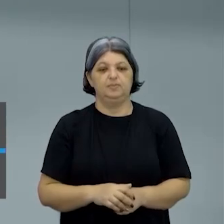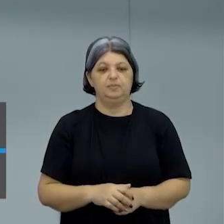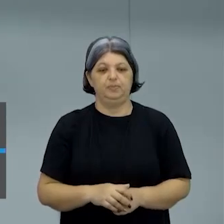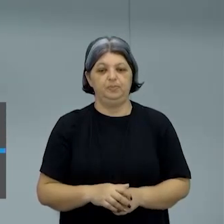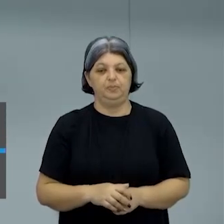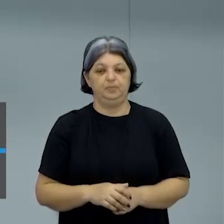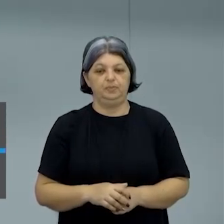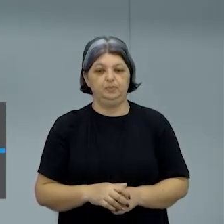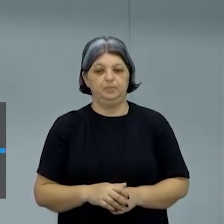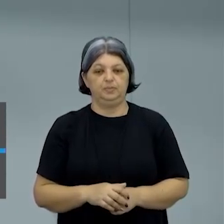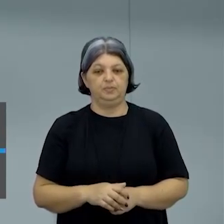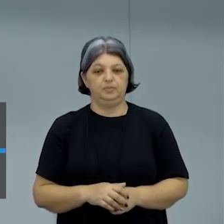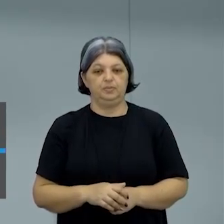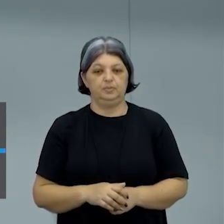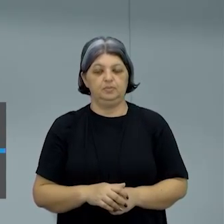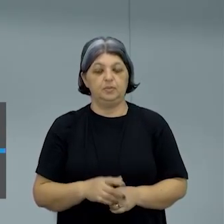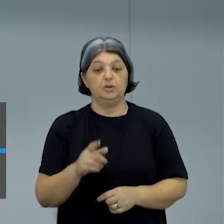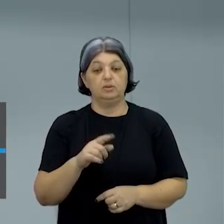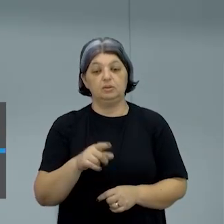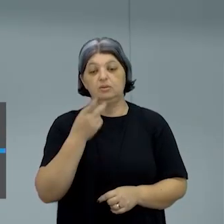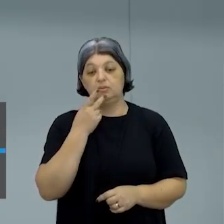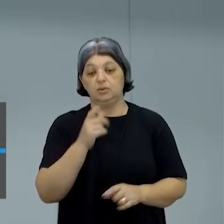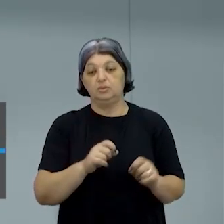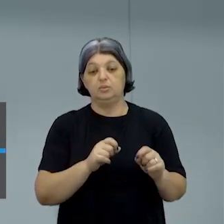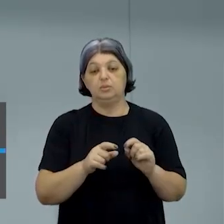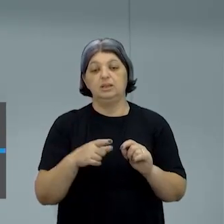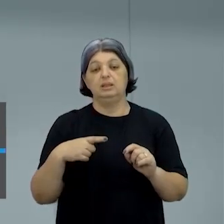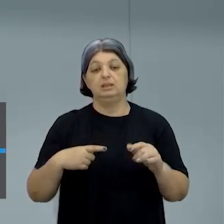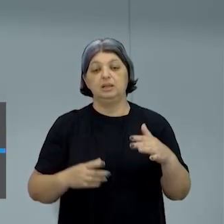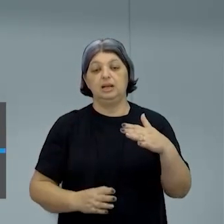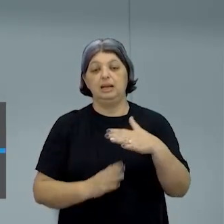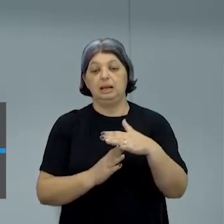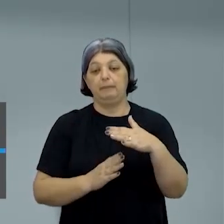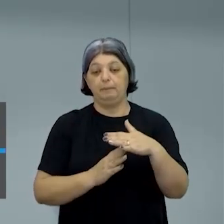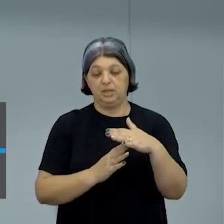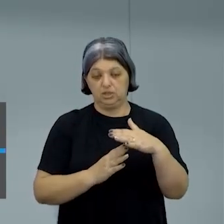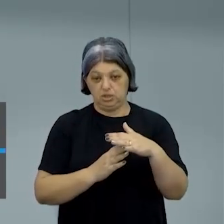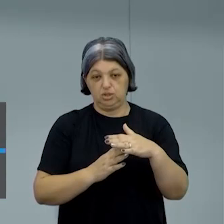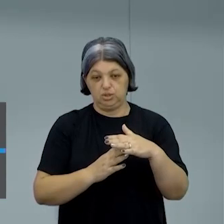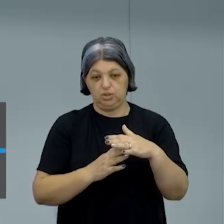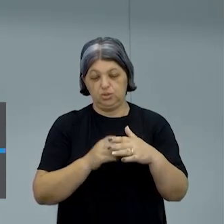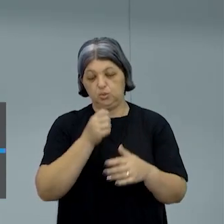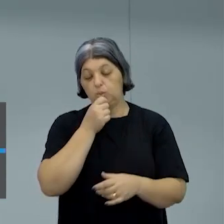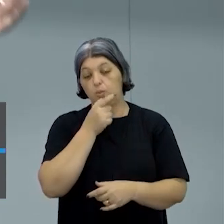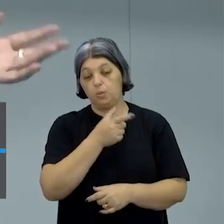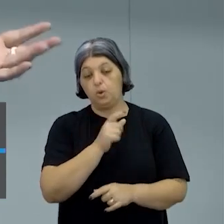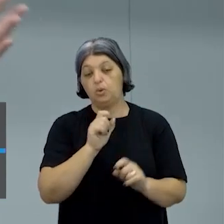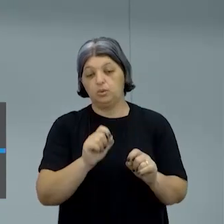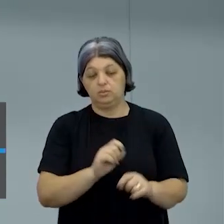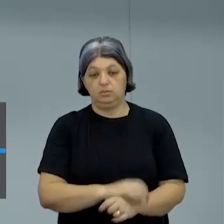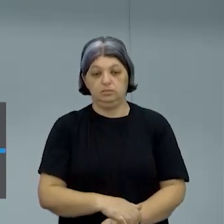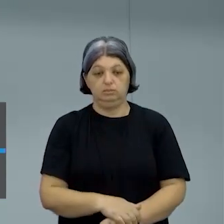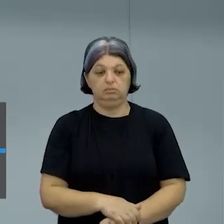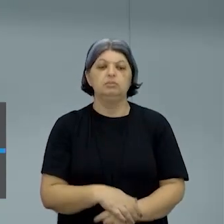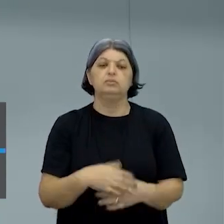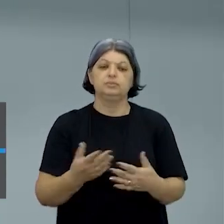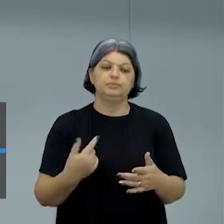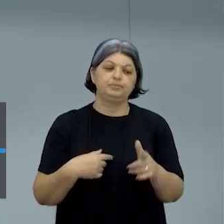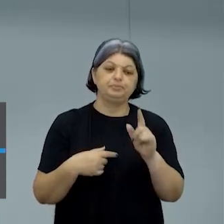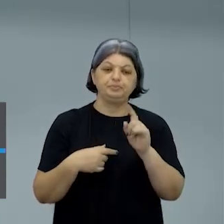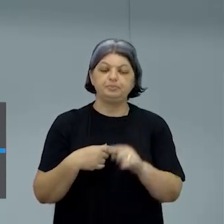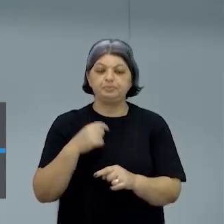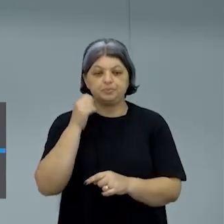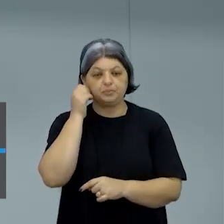nisso, você falou que essa questão do limite, né, do que seja humor ou não, quando você